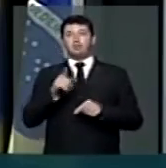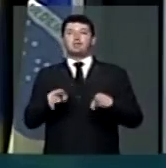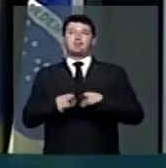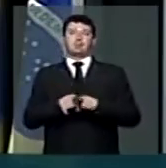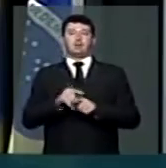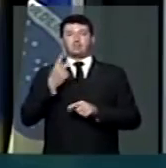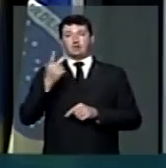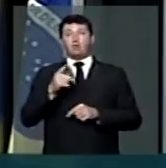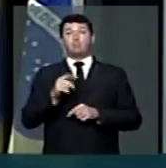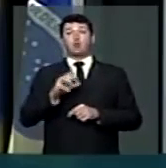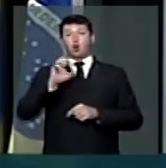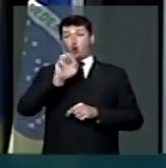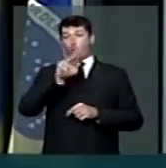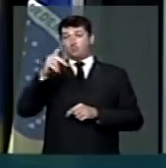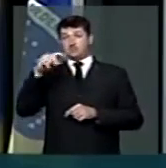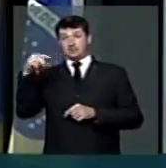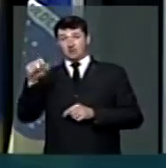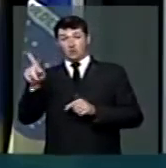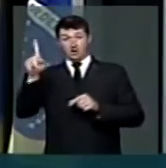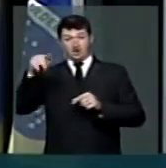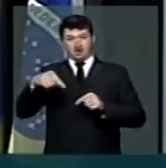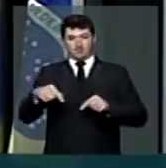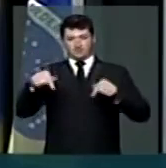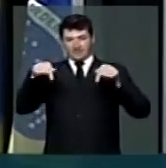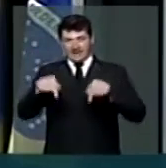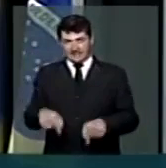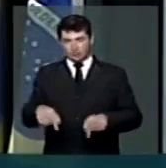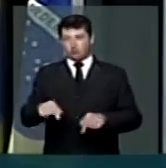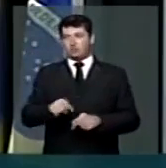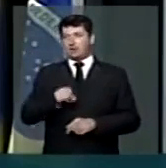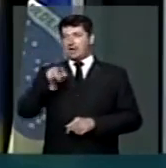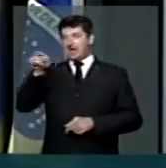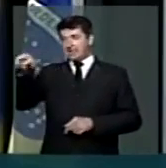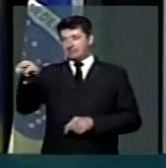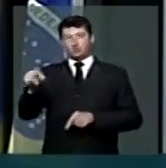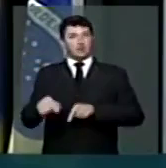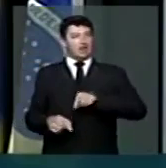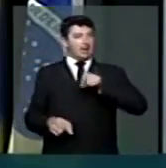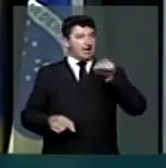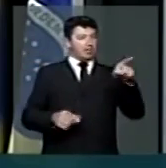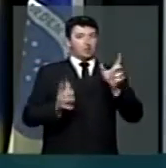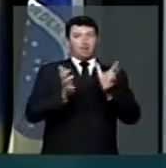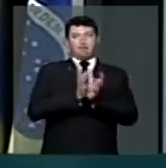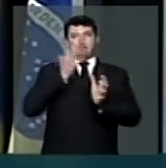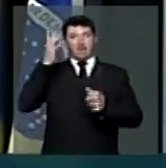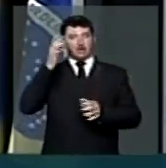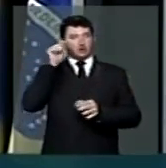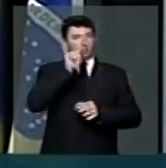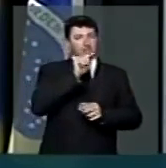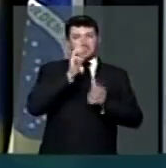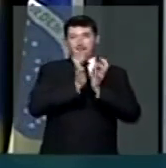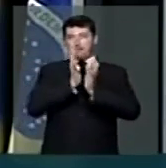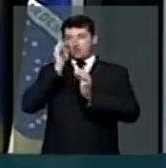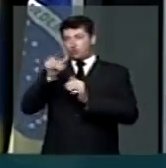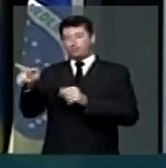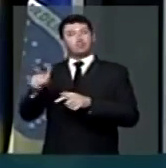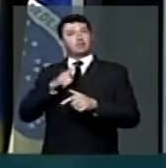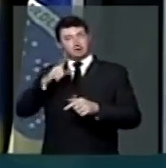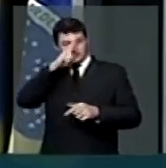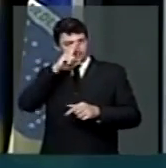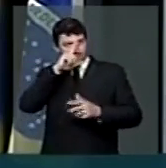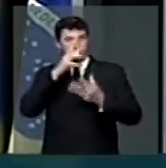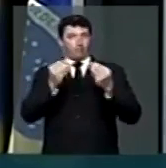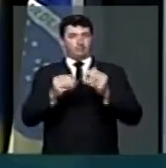também dizer que a corrupção está vinculada a este ou aquele partido isoladamente. Nós temos um problema grave